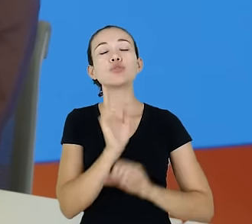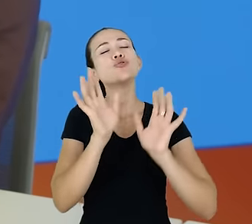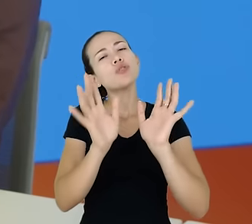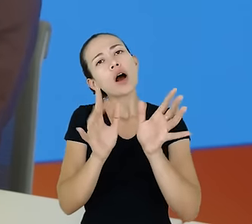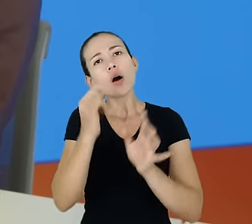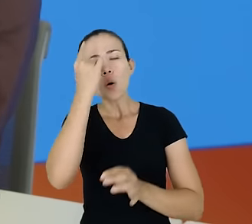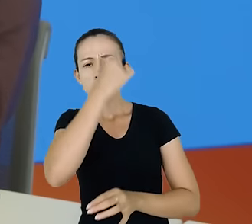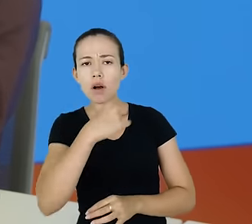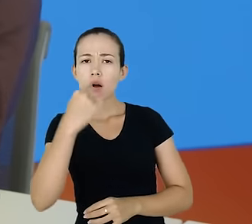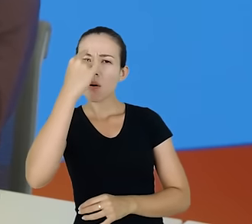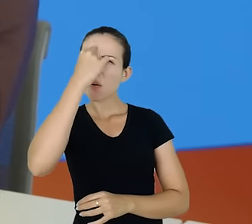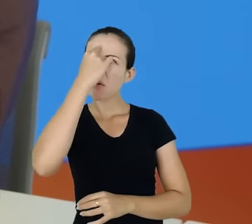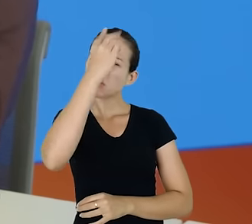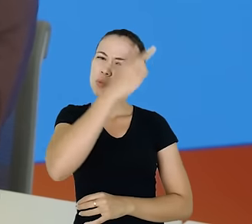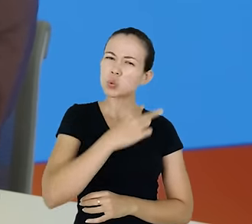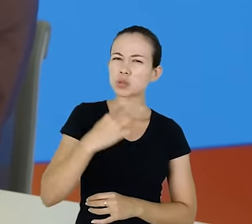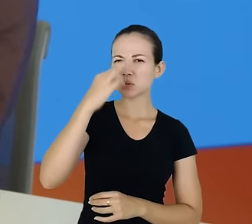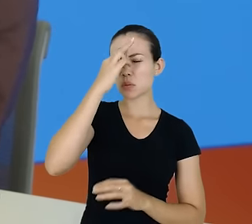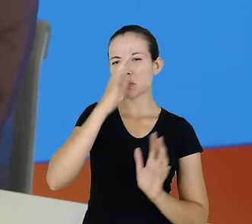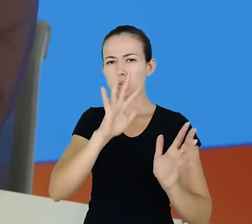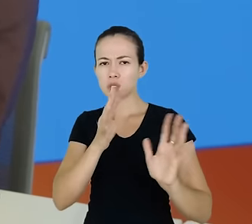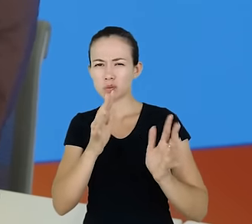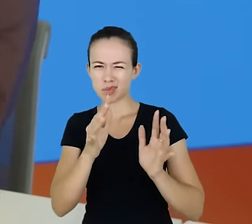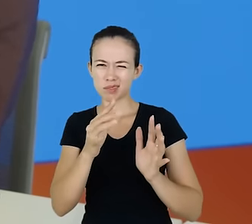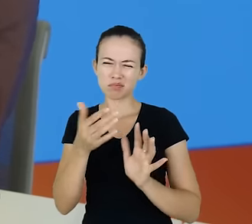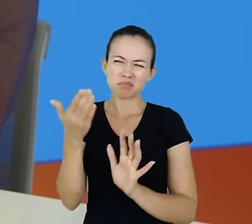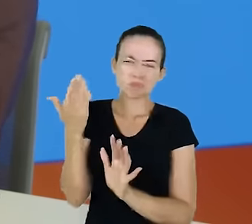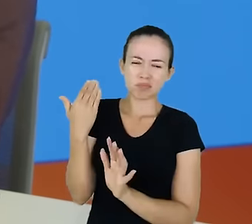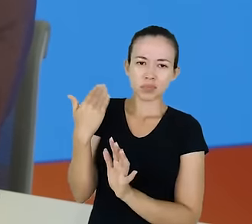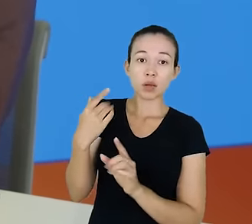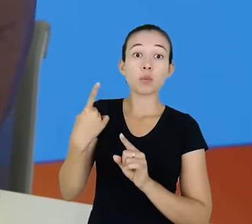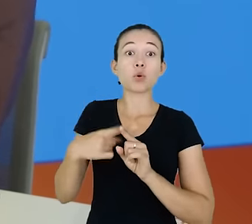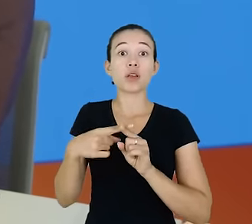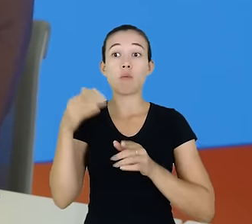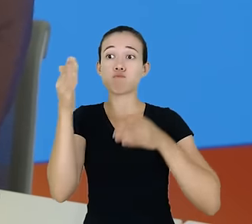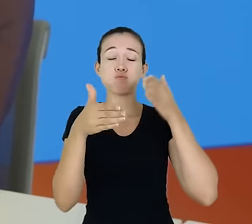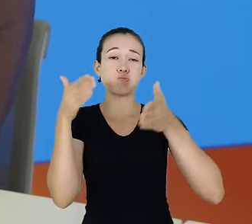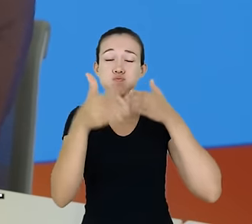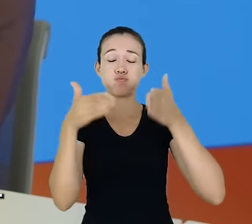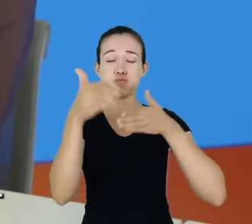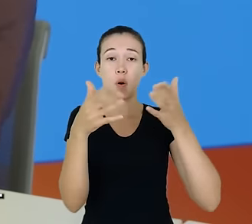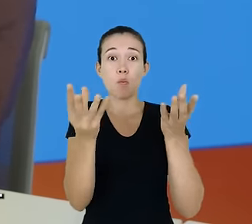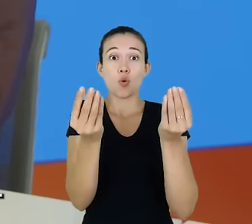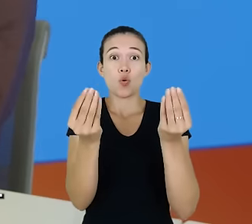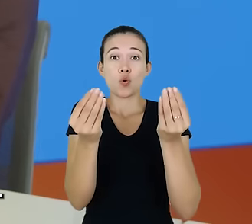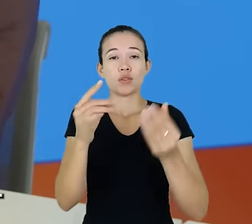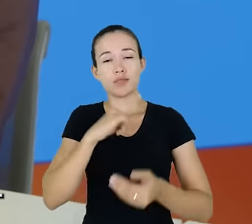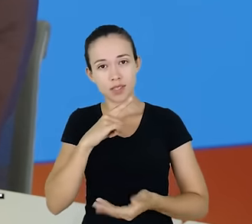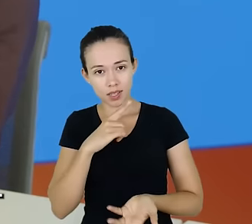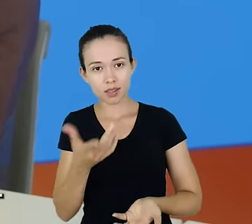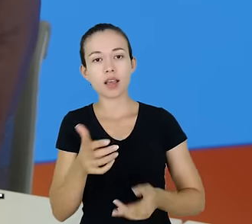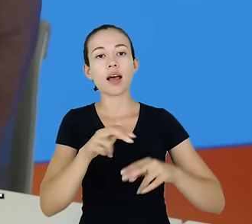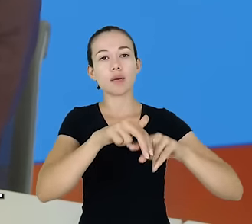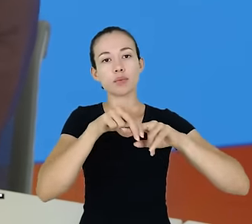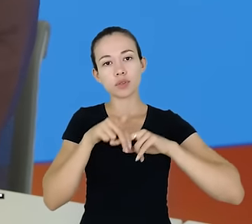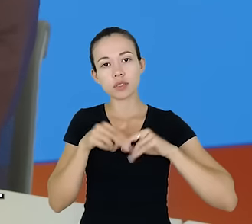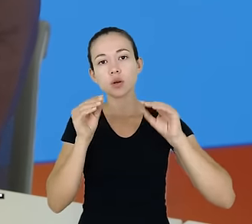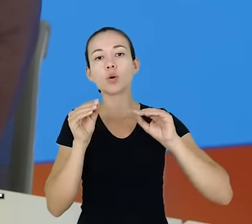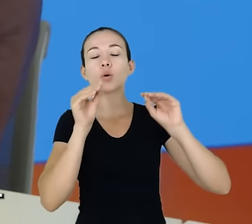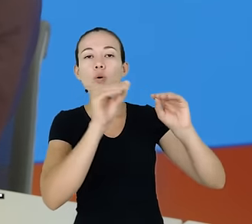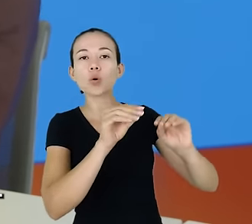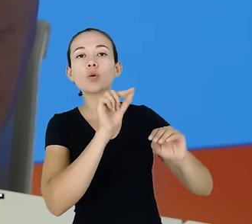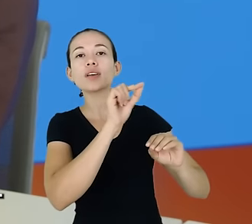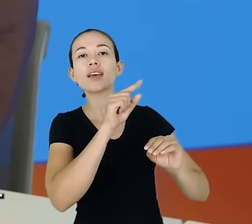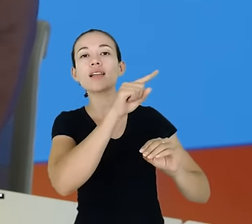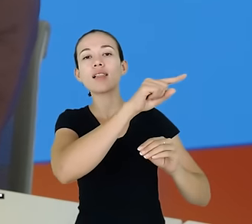horas faz pouco tempo por conta do nível de acesso que tá tendo E aí os caras colocaram outros servidores